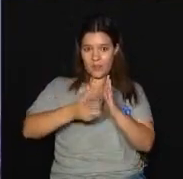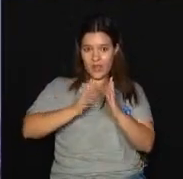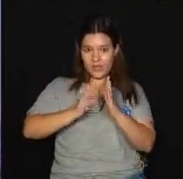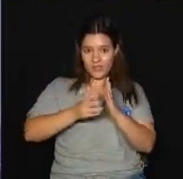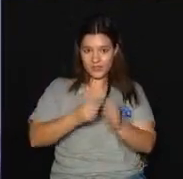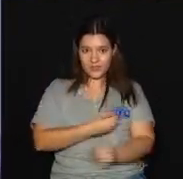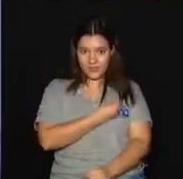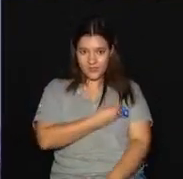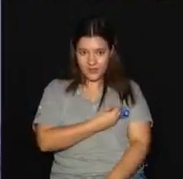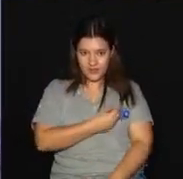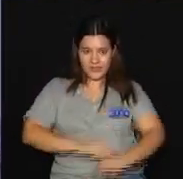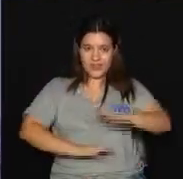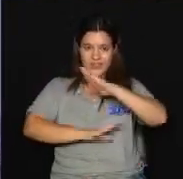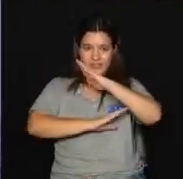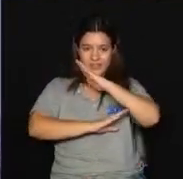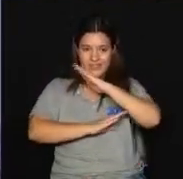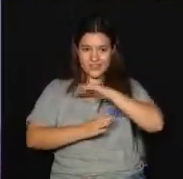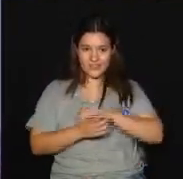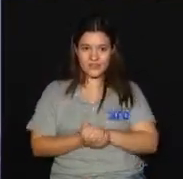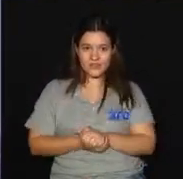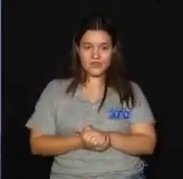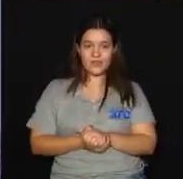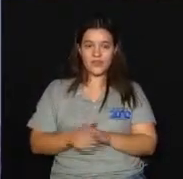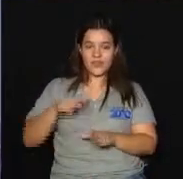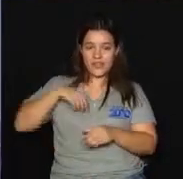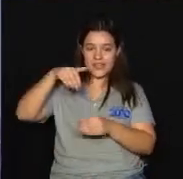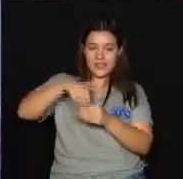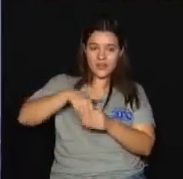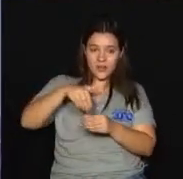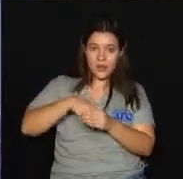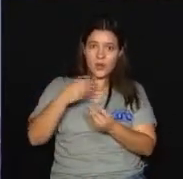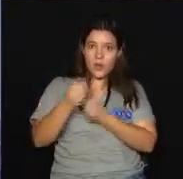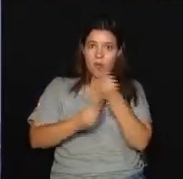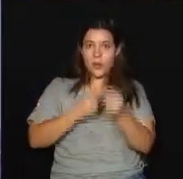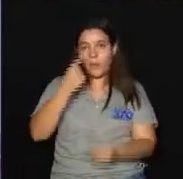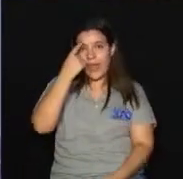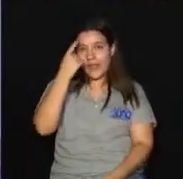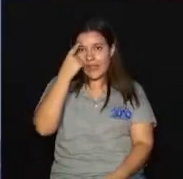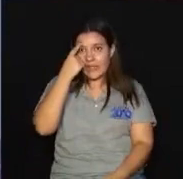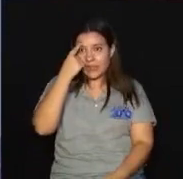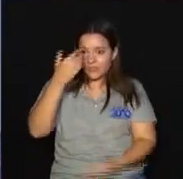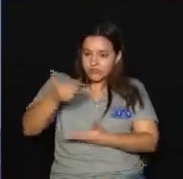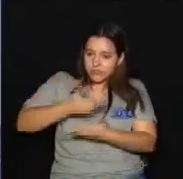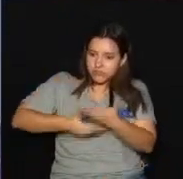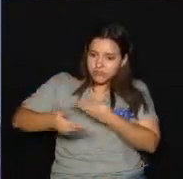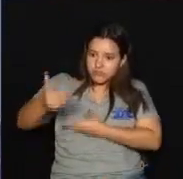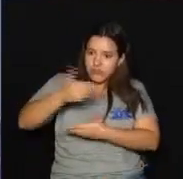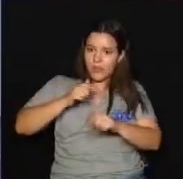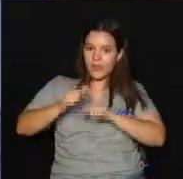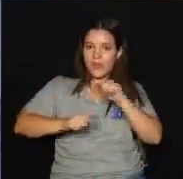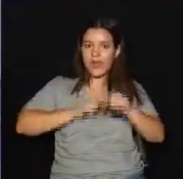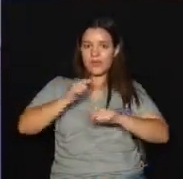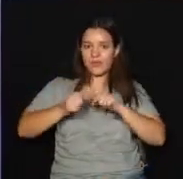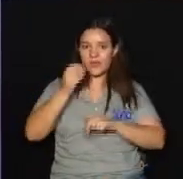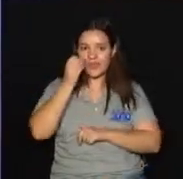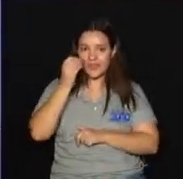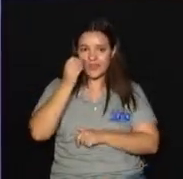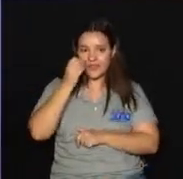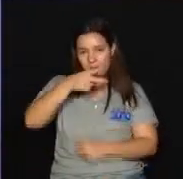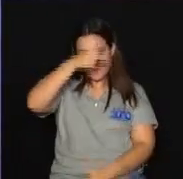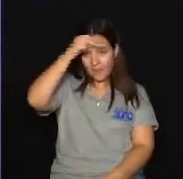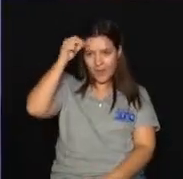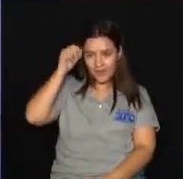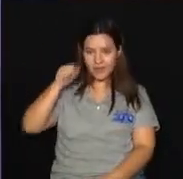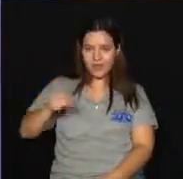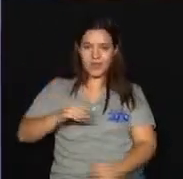Câmara Municipal, né, de acordo com as eleições. E como você analisa esse cenário e aí o diálogo entre o